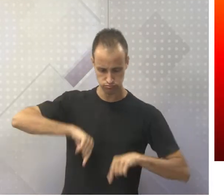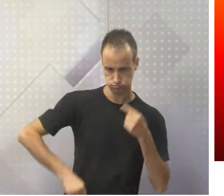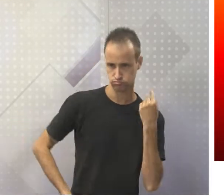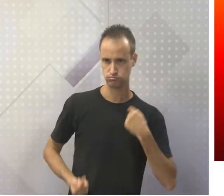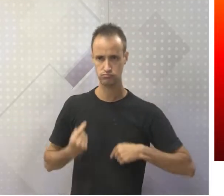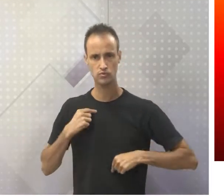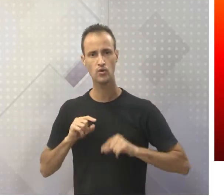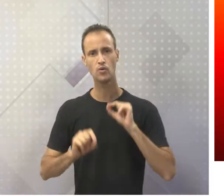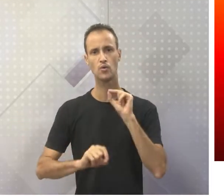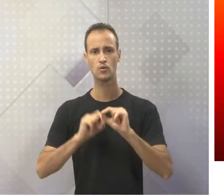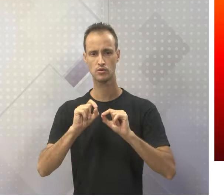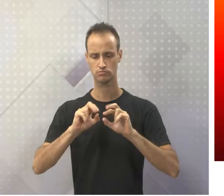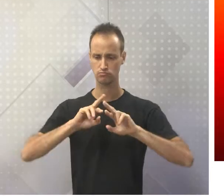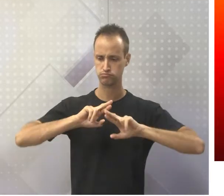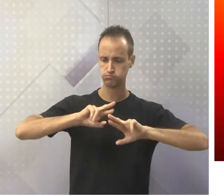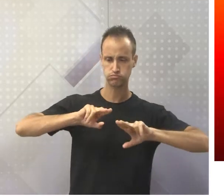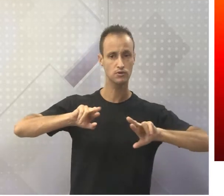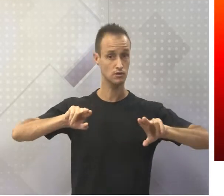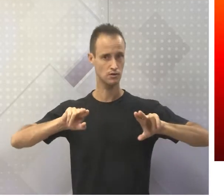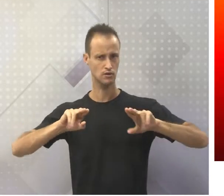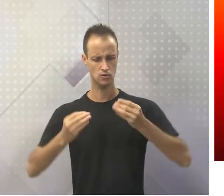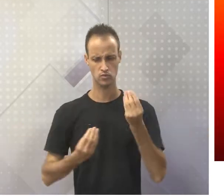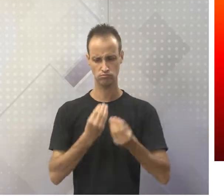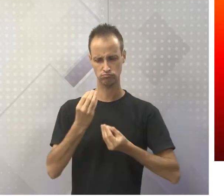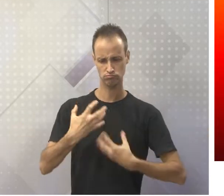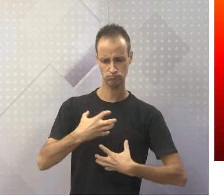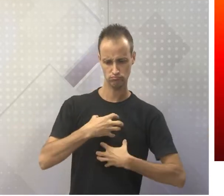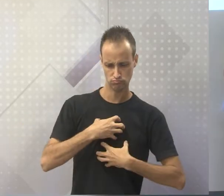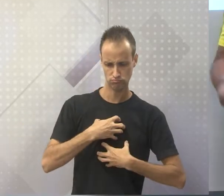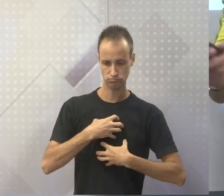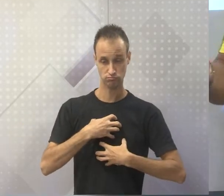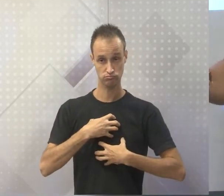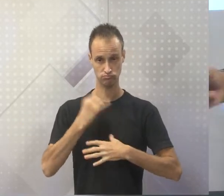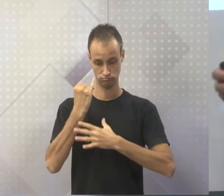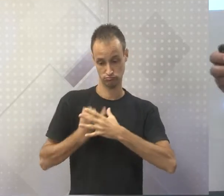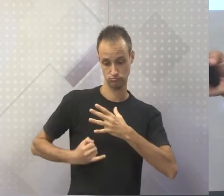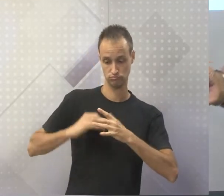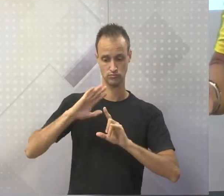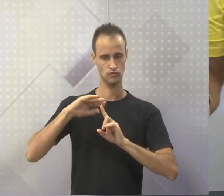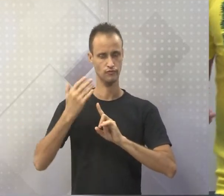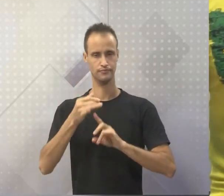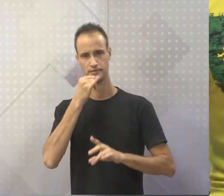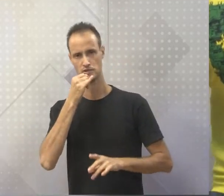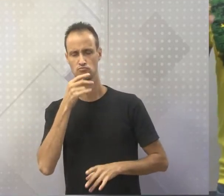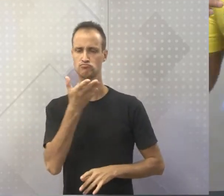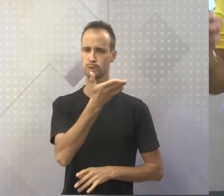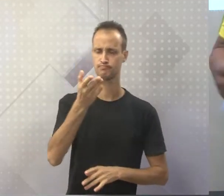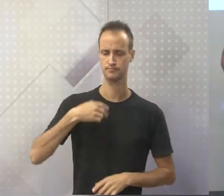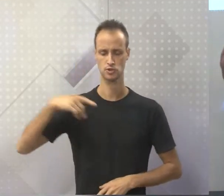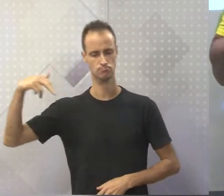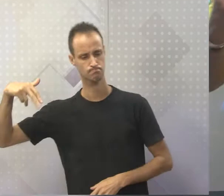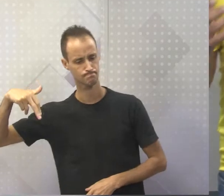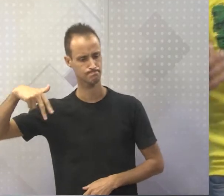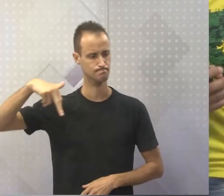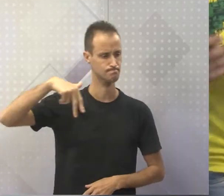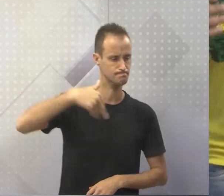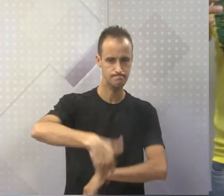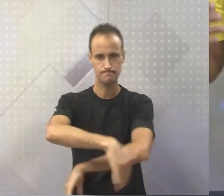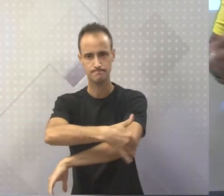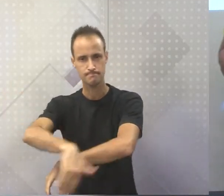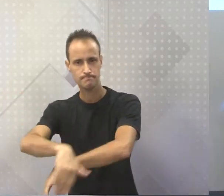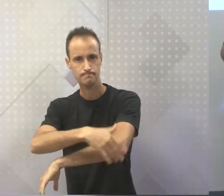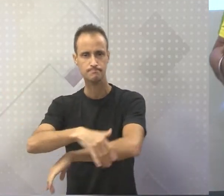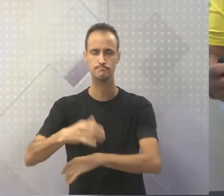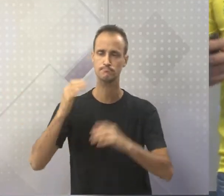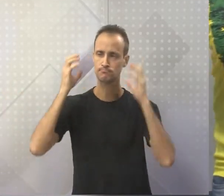consiga ajustar diferentes condições interna e externa. Atenção, mas você na rua de bobeira,